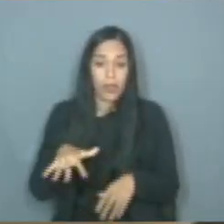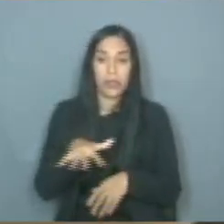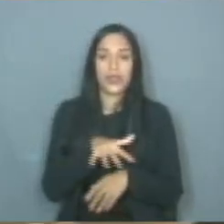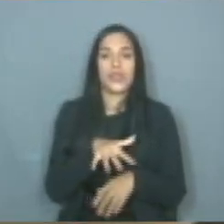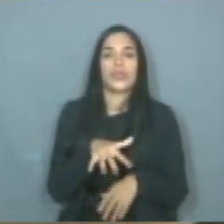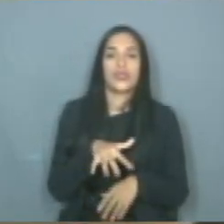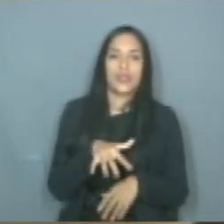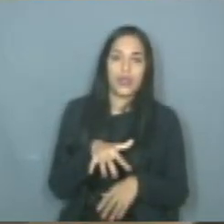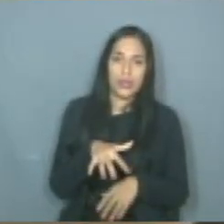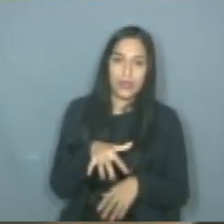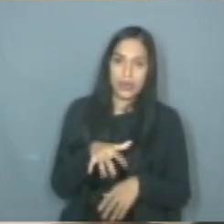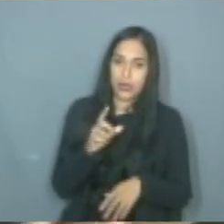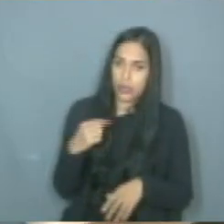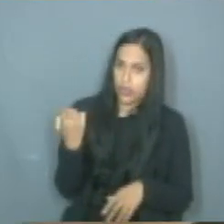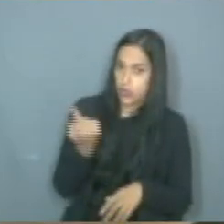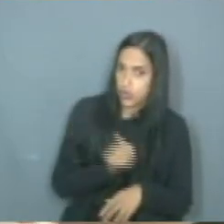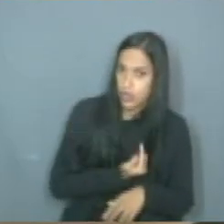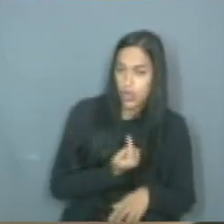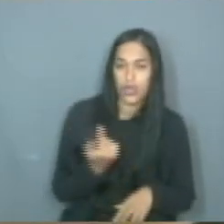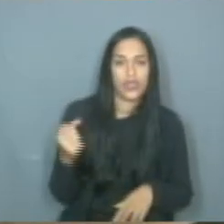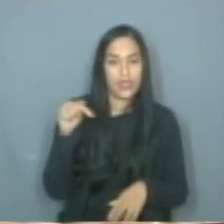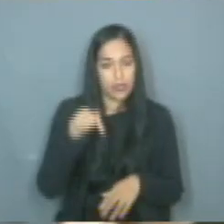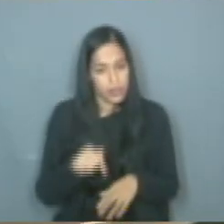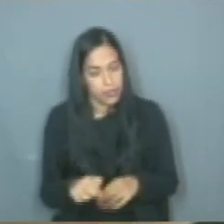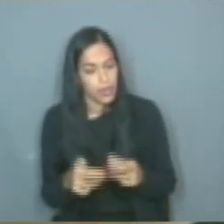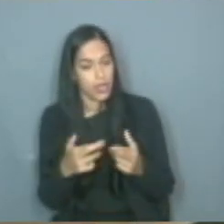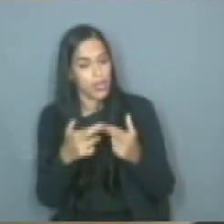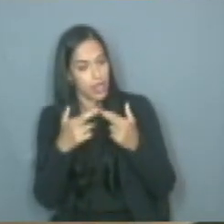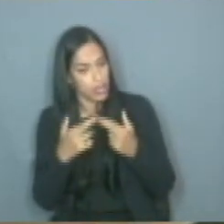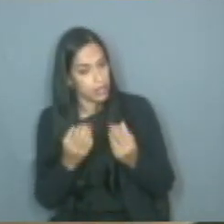conosco, nós falamos, chegamos aqui, entregamos o